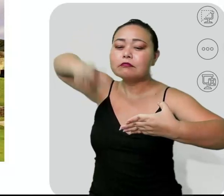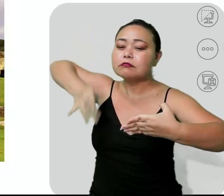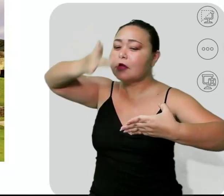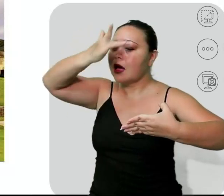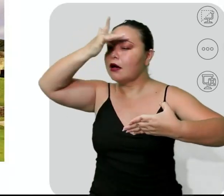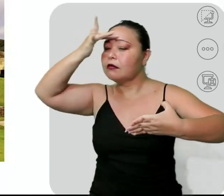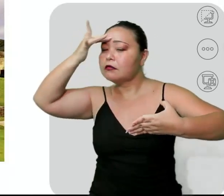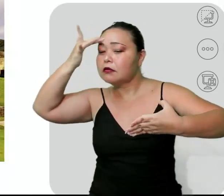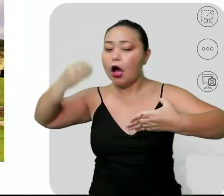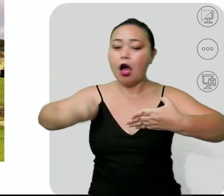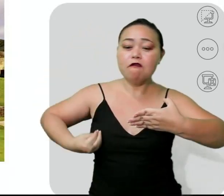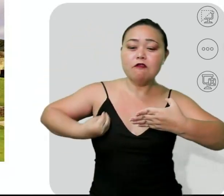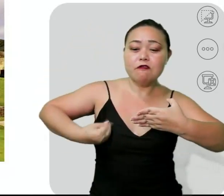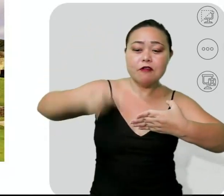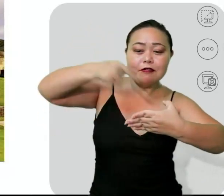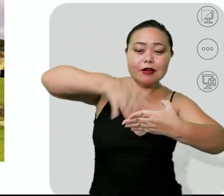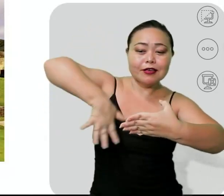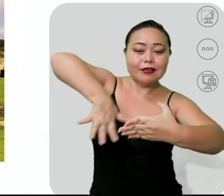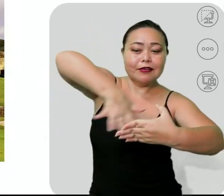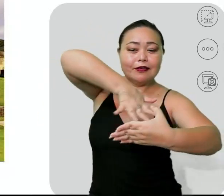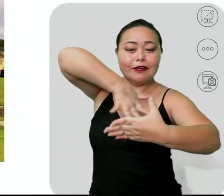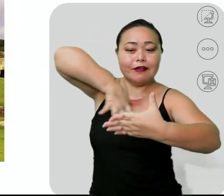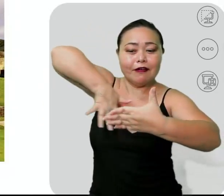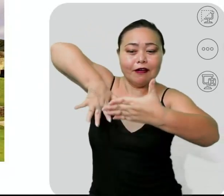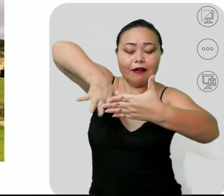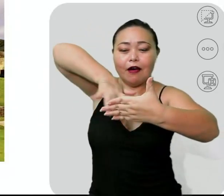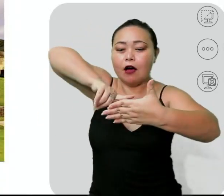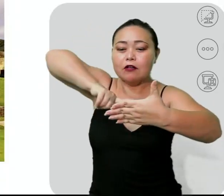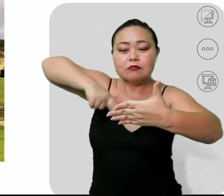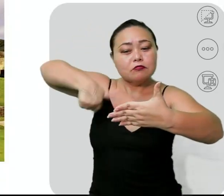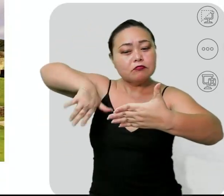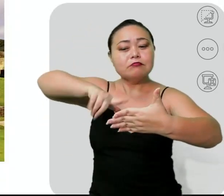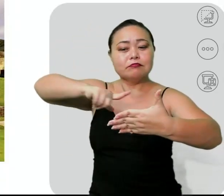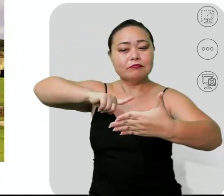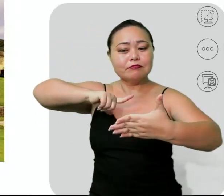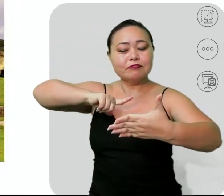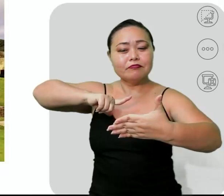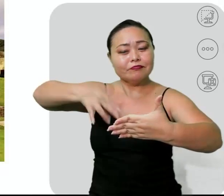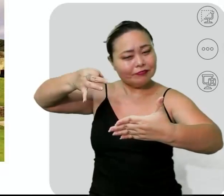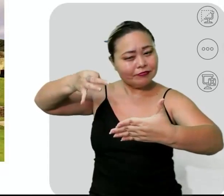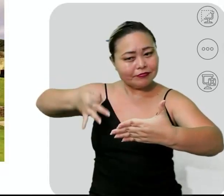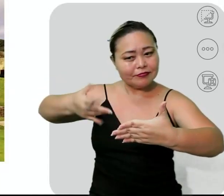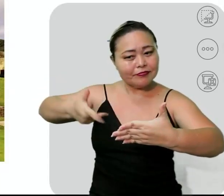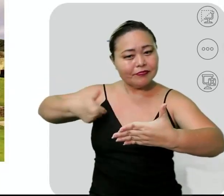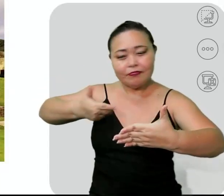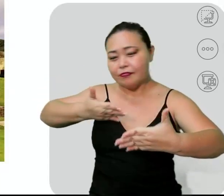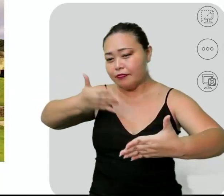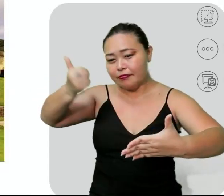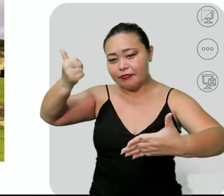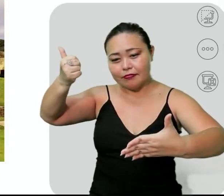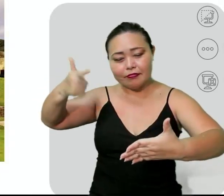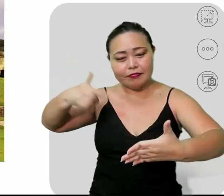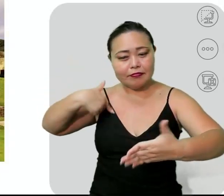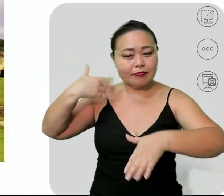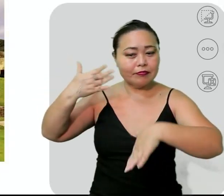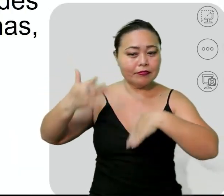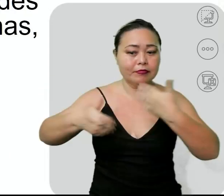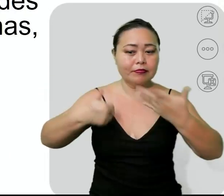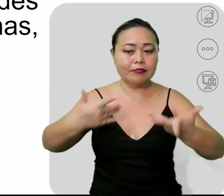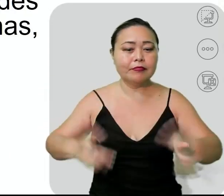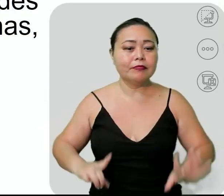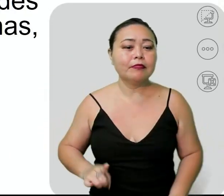que construíram, que viveram ali, toda uma fundamentação. Perfeito? Vamos lá. Na